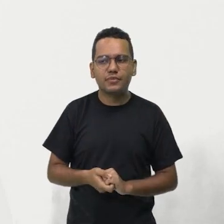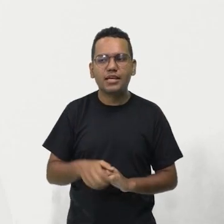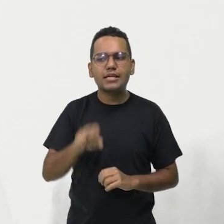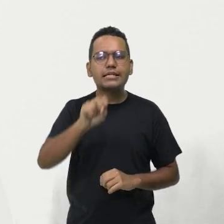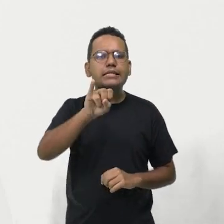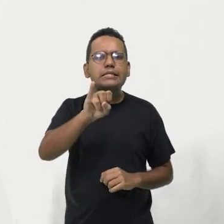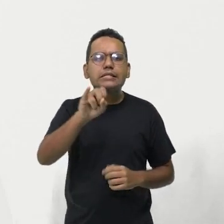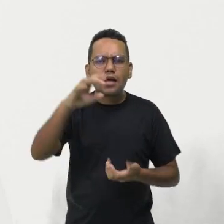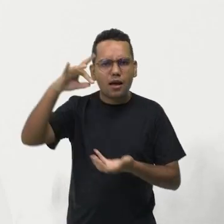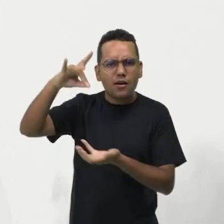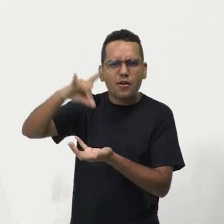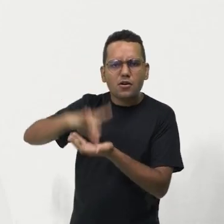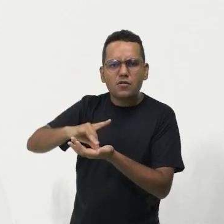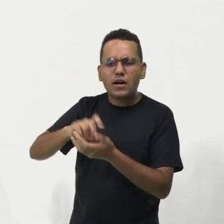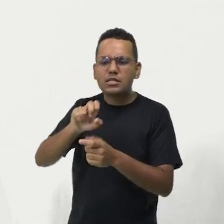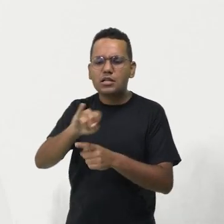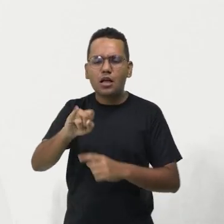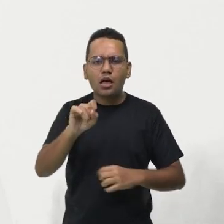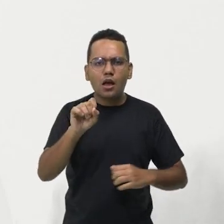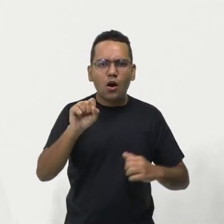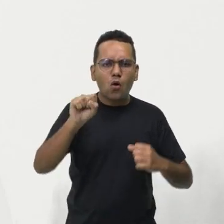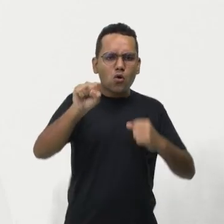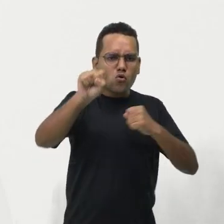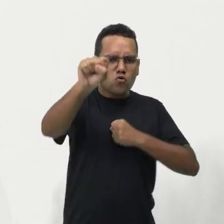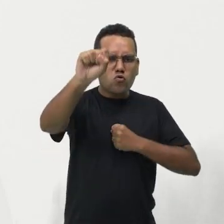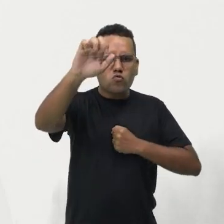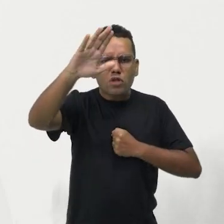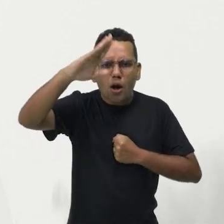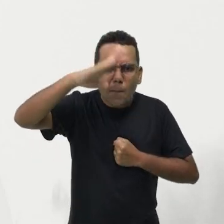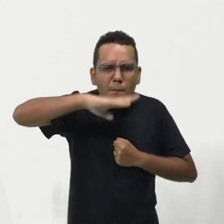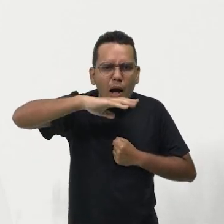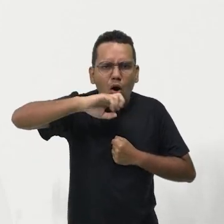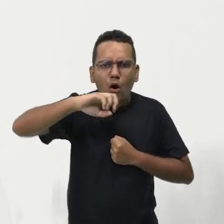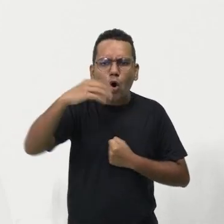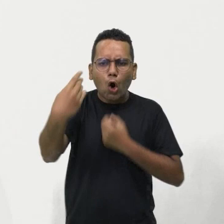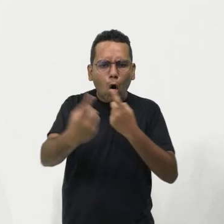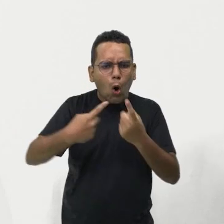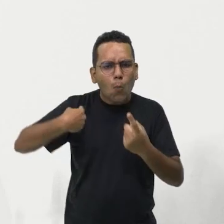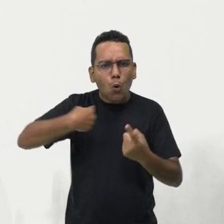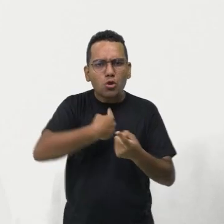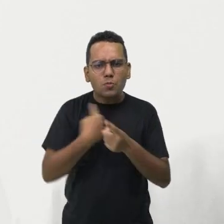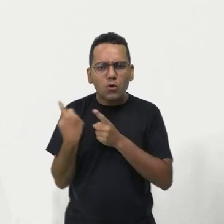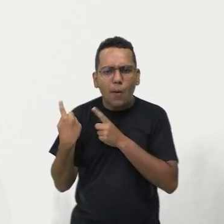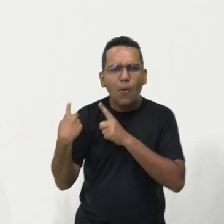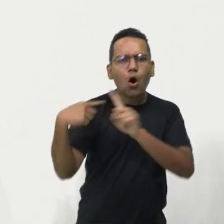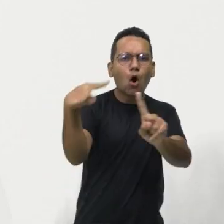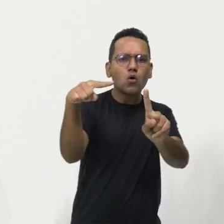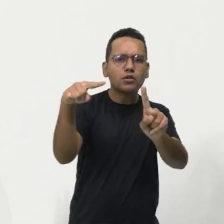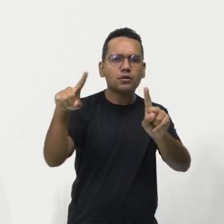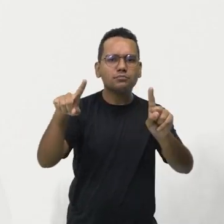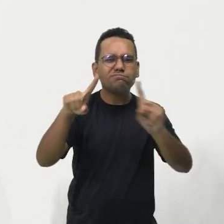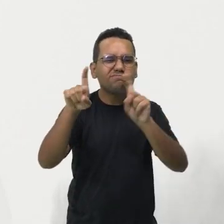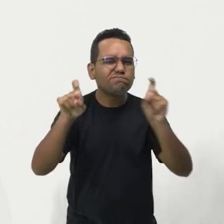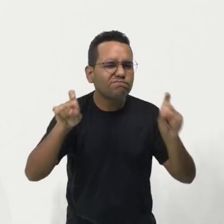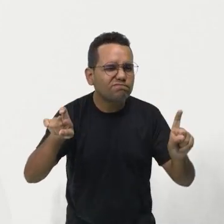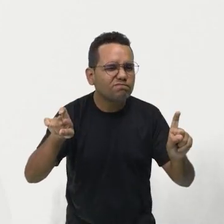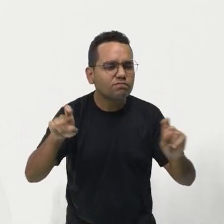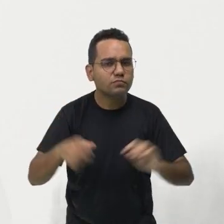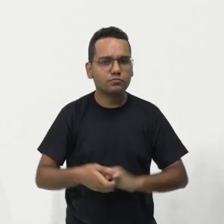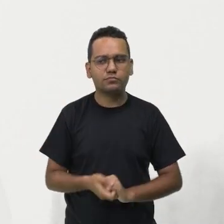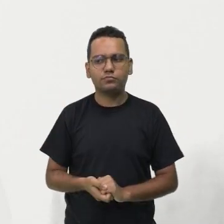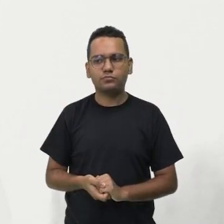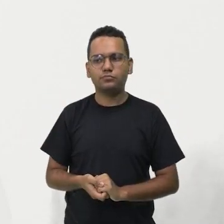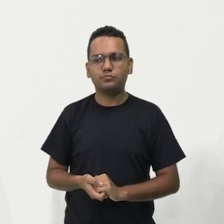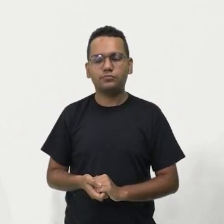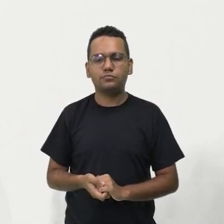um supervilão com poderes elétricos no mundo real? Como poderíamos derrotá-lo? E aqui a Reticências